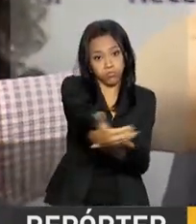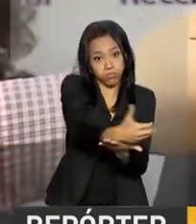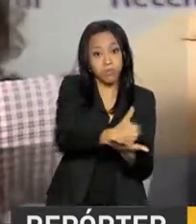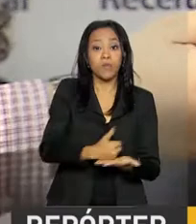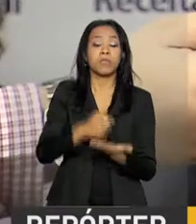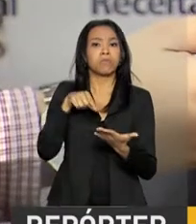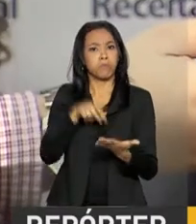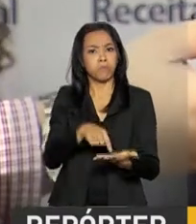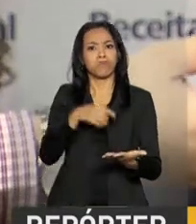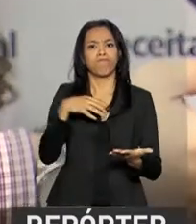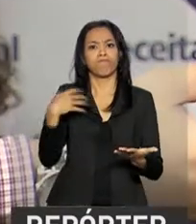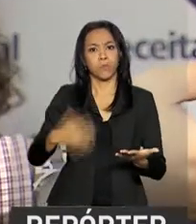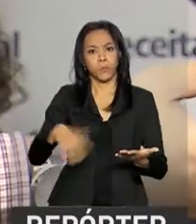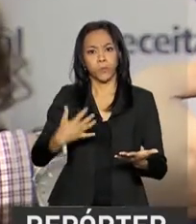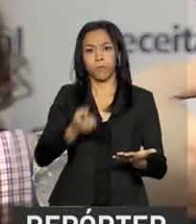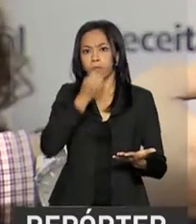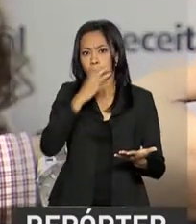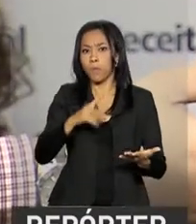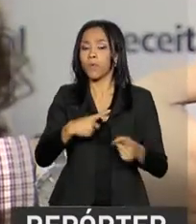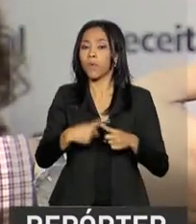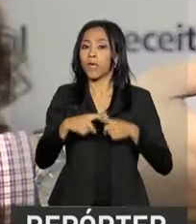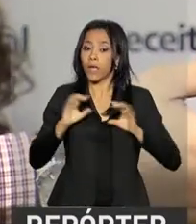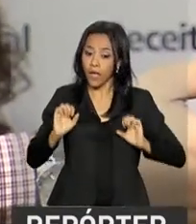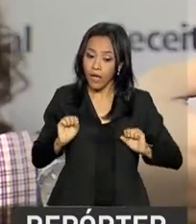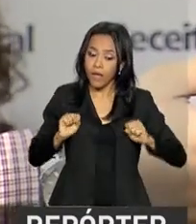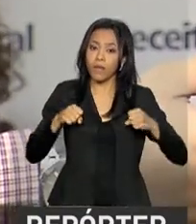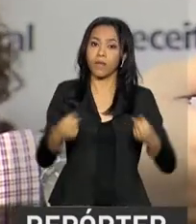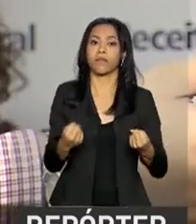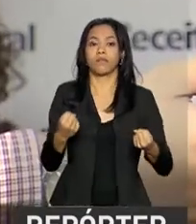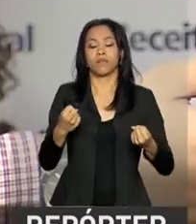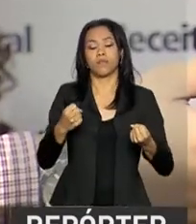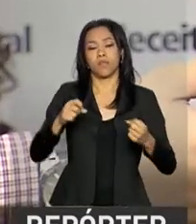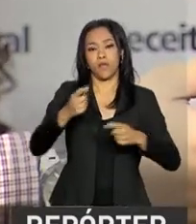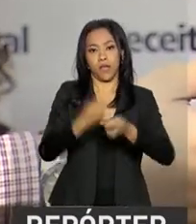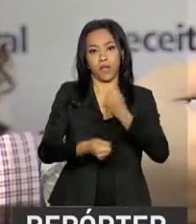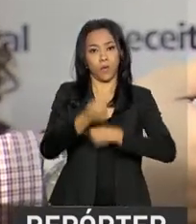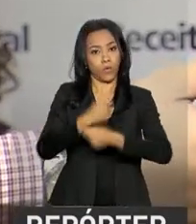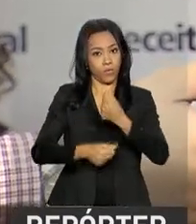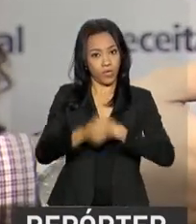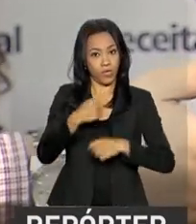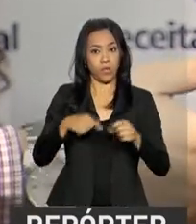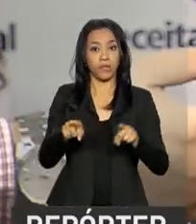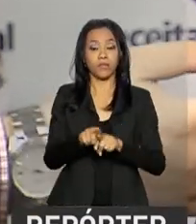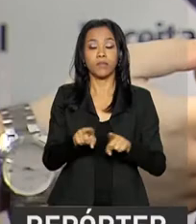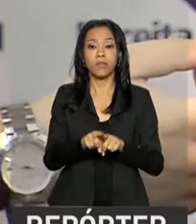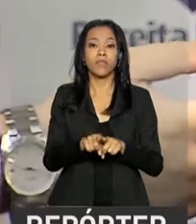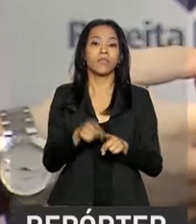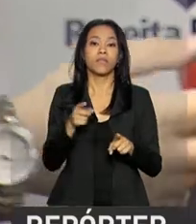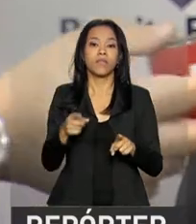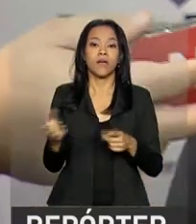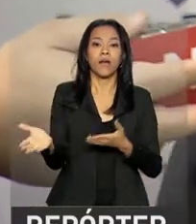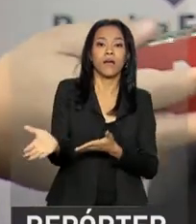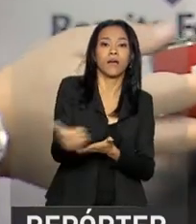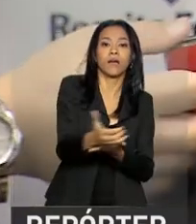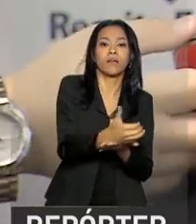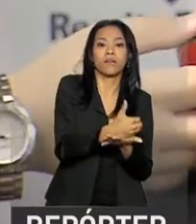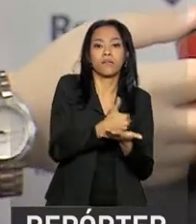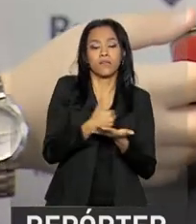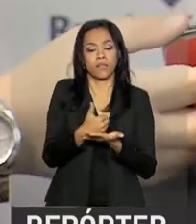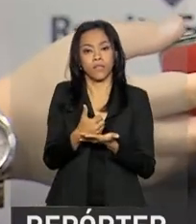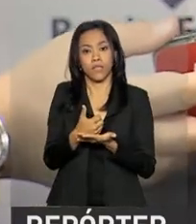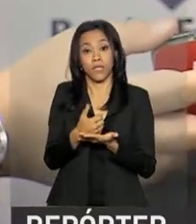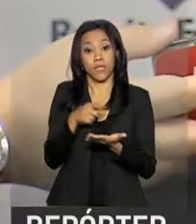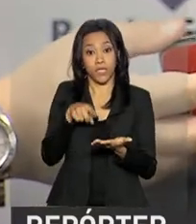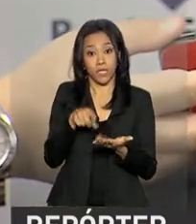da atividade econômica e também por medidas adicionais implementadas pela legislação tributária que a efetuou a cobrança